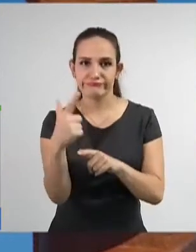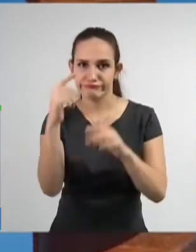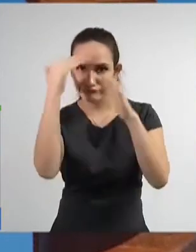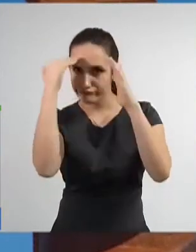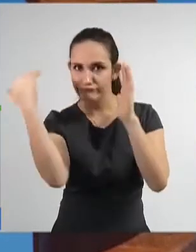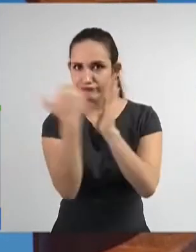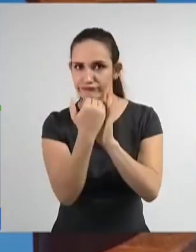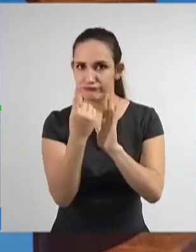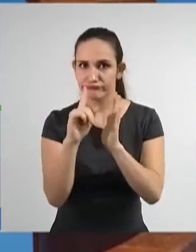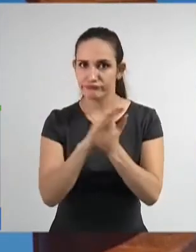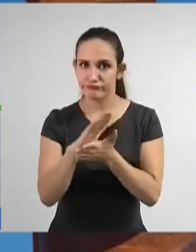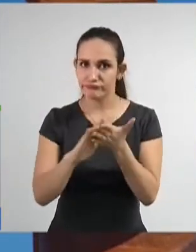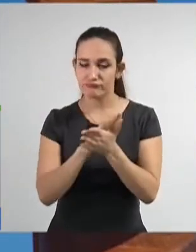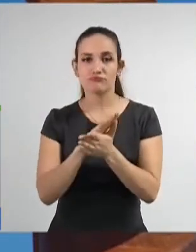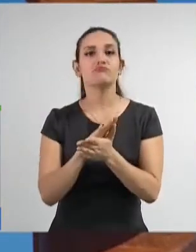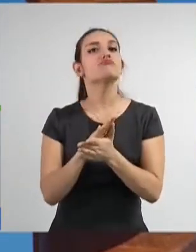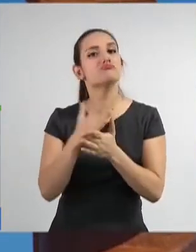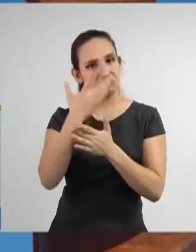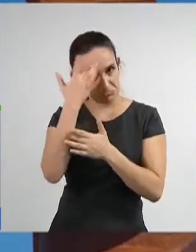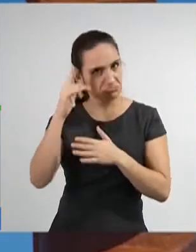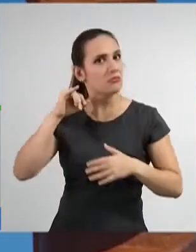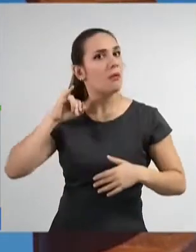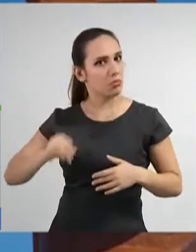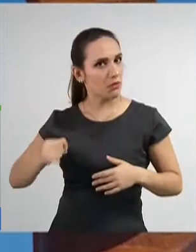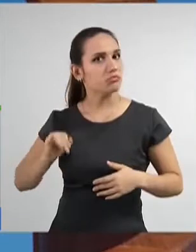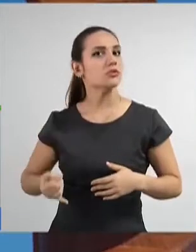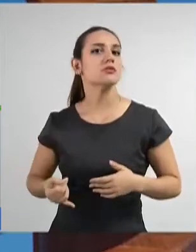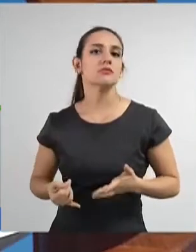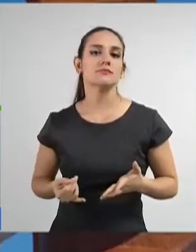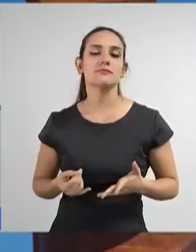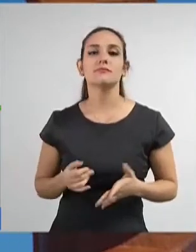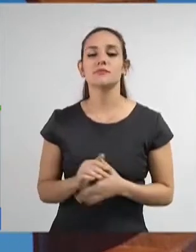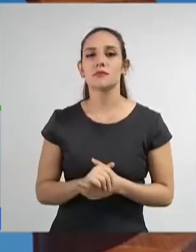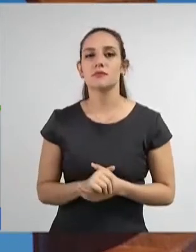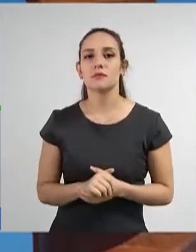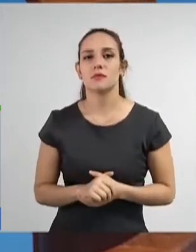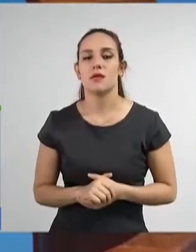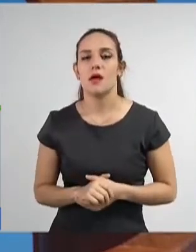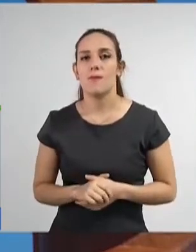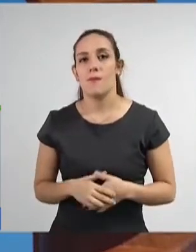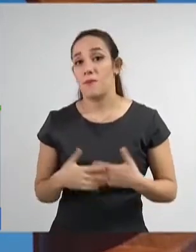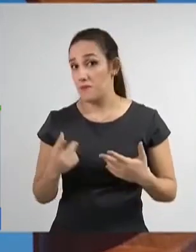muitos motociclistas também abusam. Veja que há,